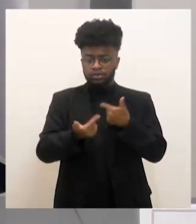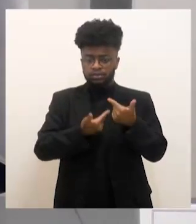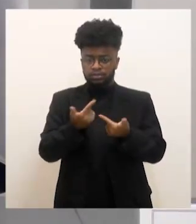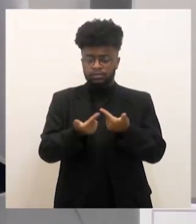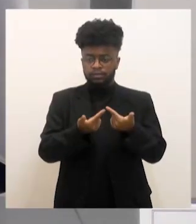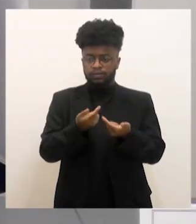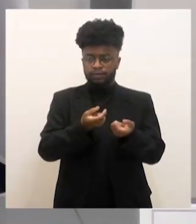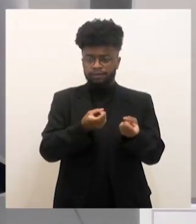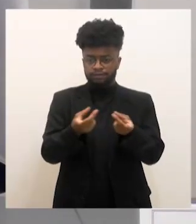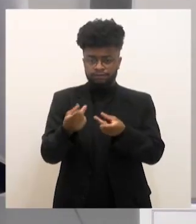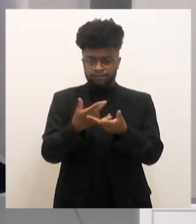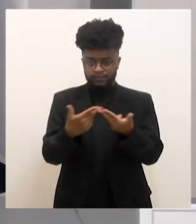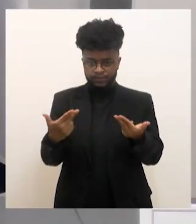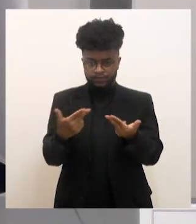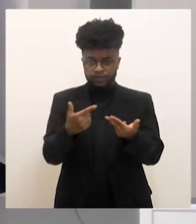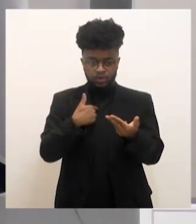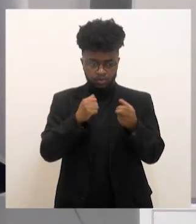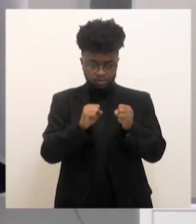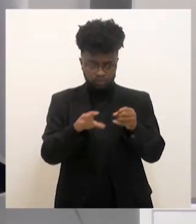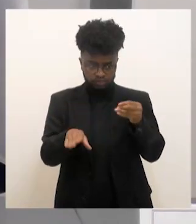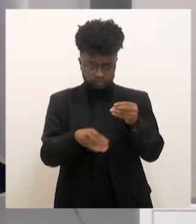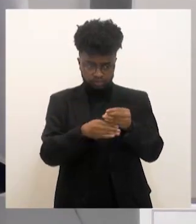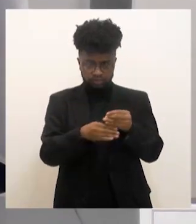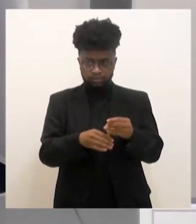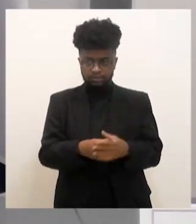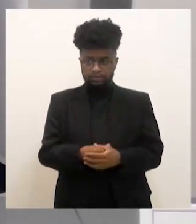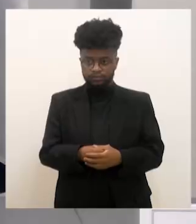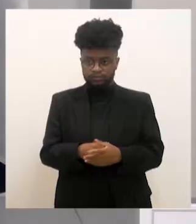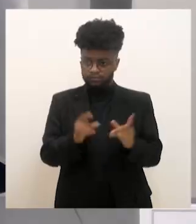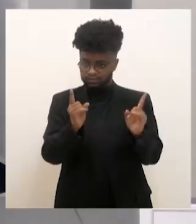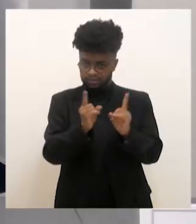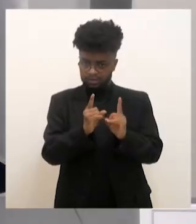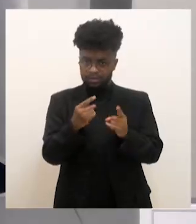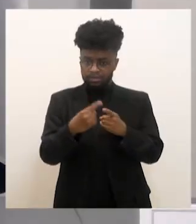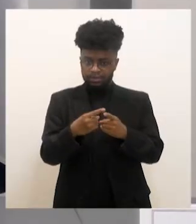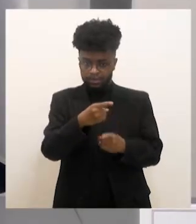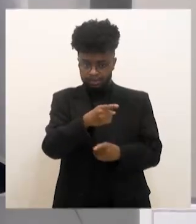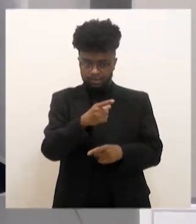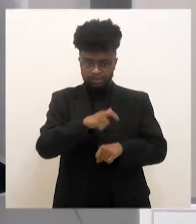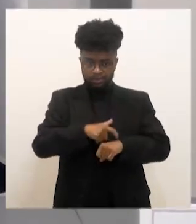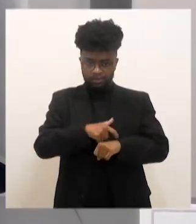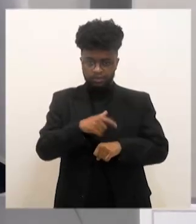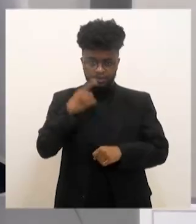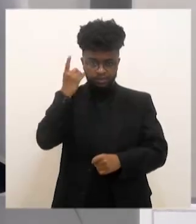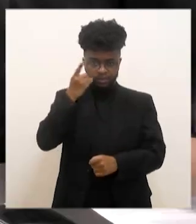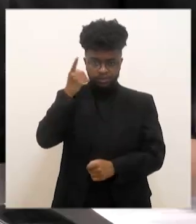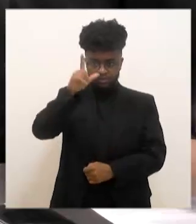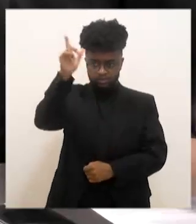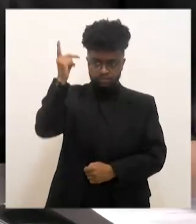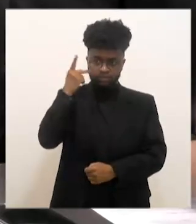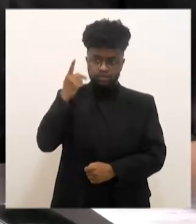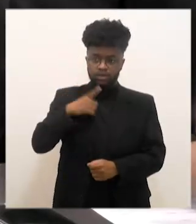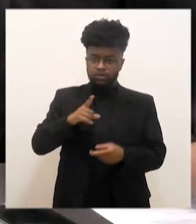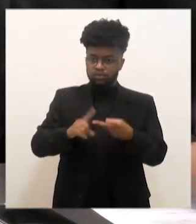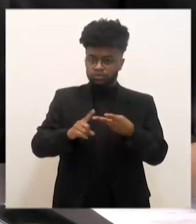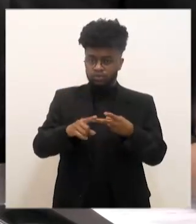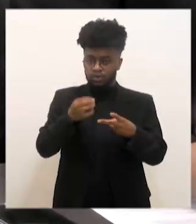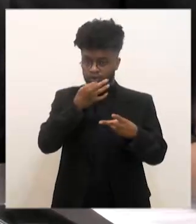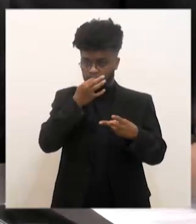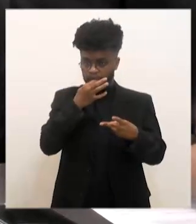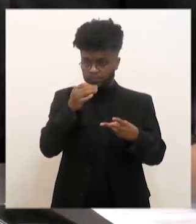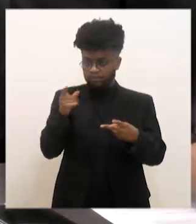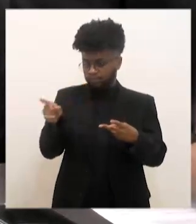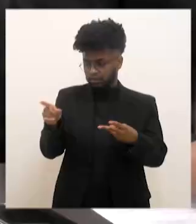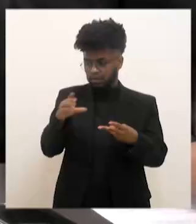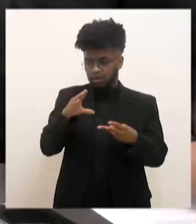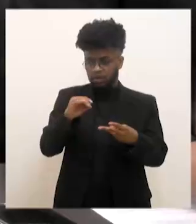me pediu uma parte, Vossa Excelência. Só breve, para a gente não roubar aqui a palavra do Paulo. O segundo argumento que o deputado Cozzolino Só cumprimentar